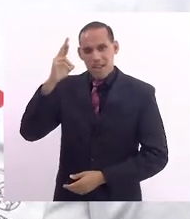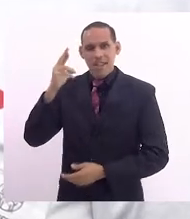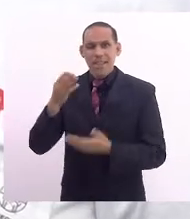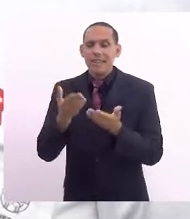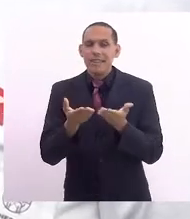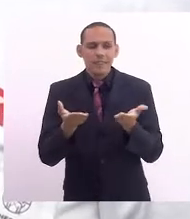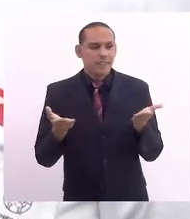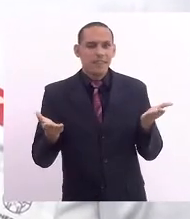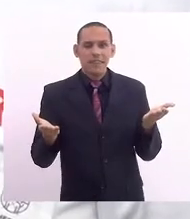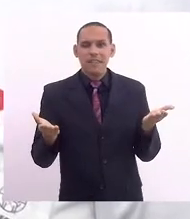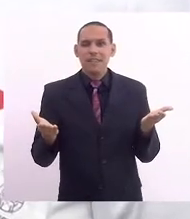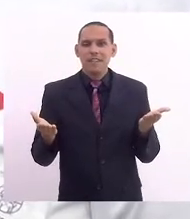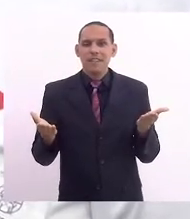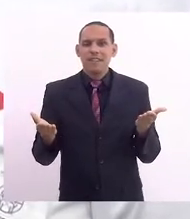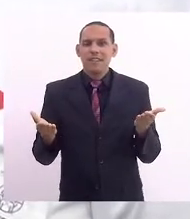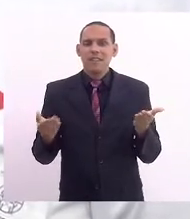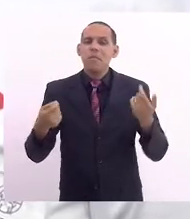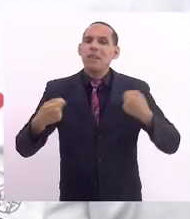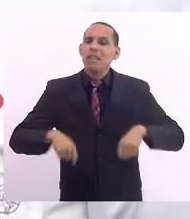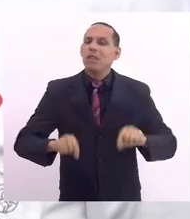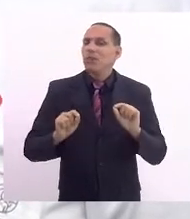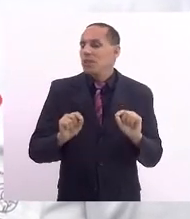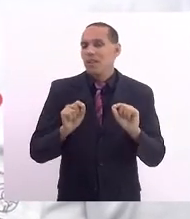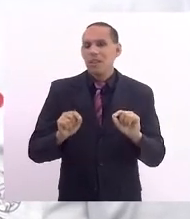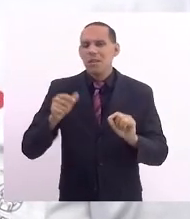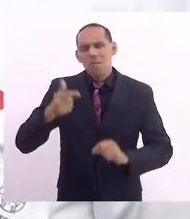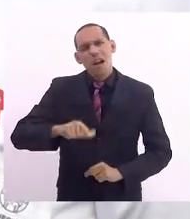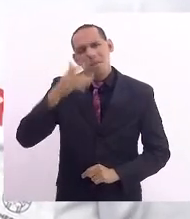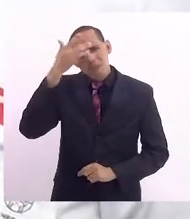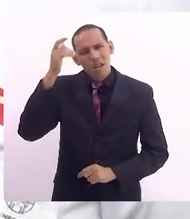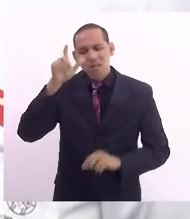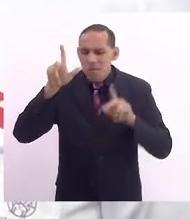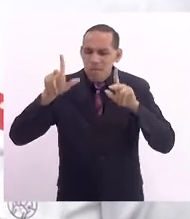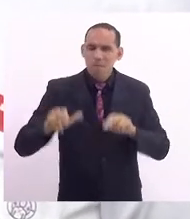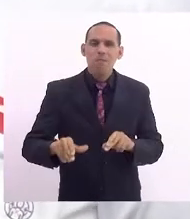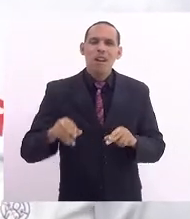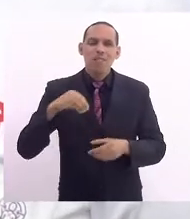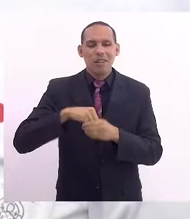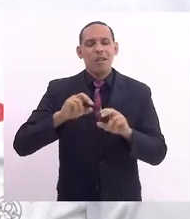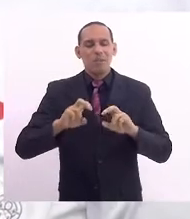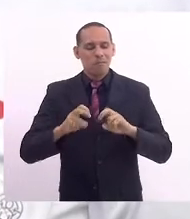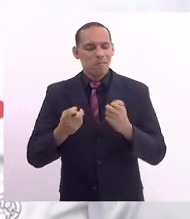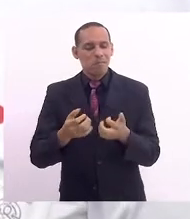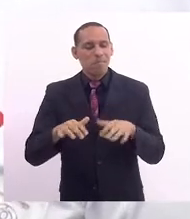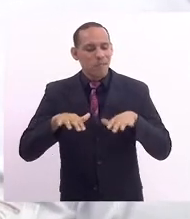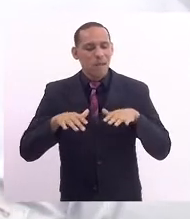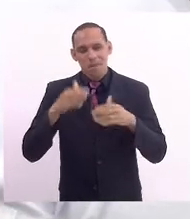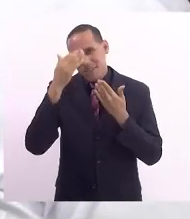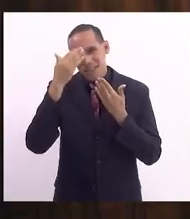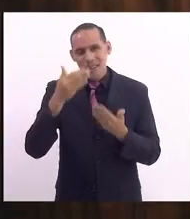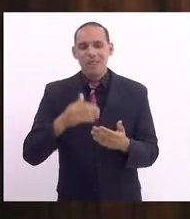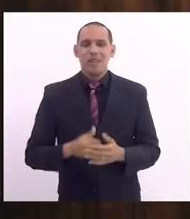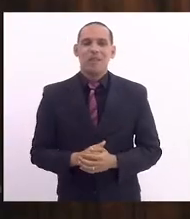que precisam mais e mais de pessoas assim no plenário. Muito obrigada.